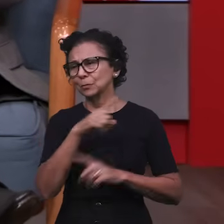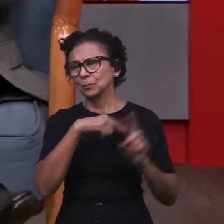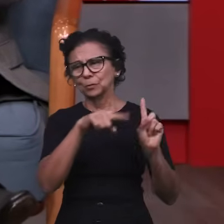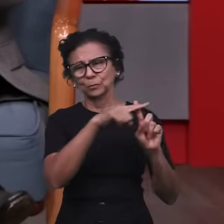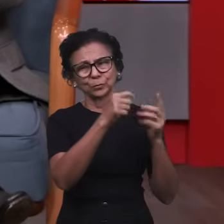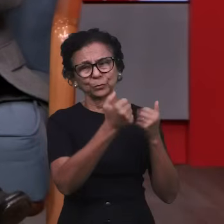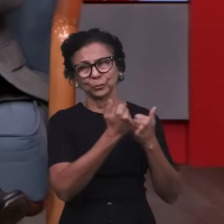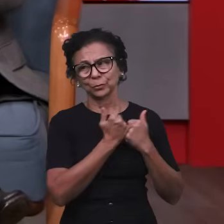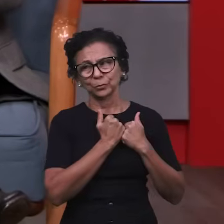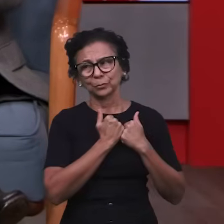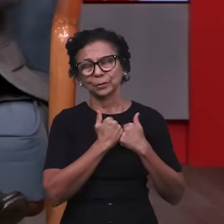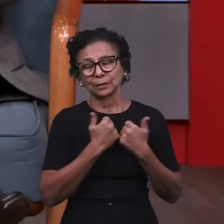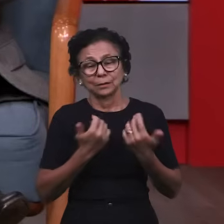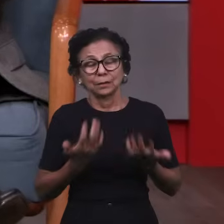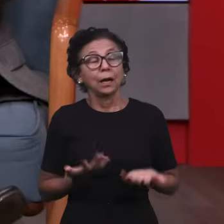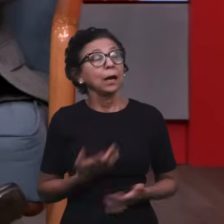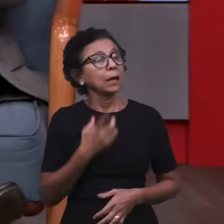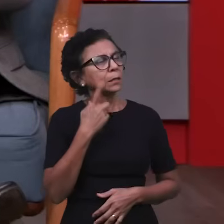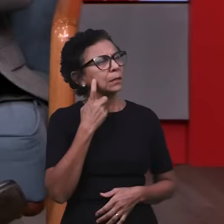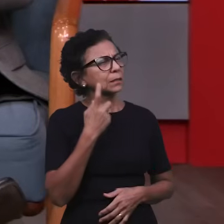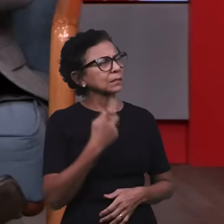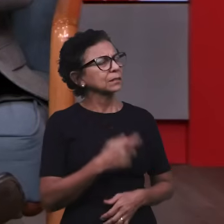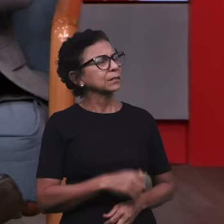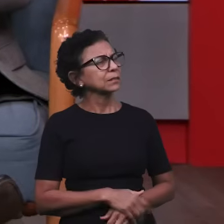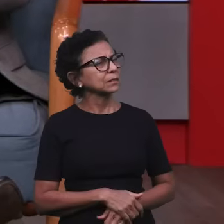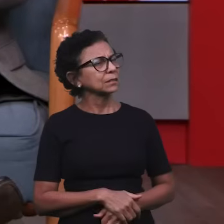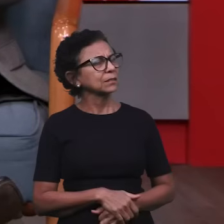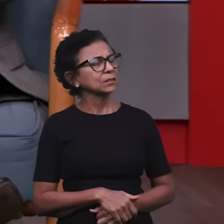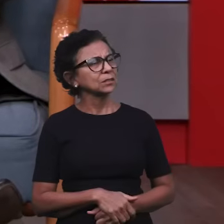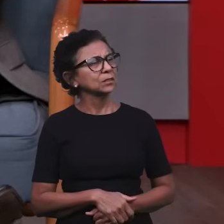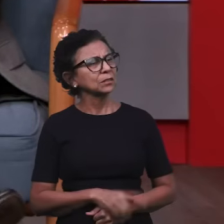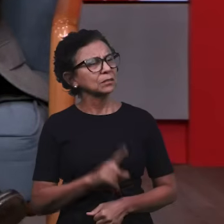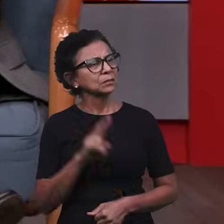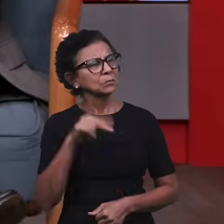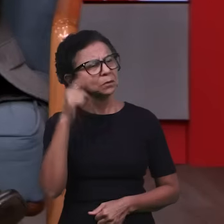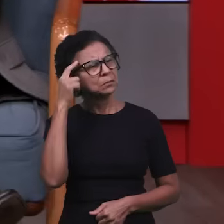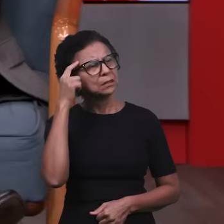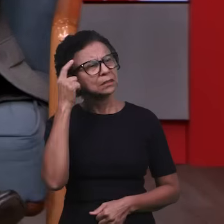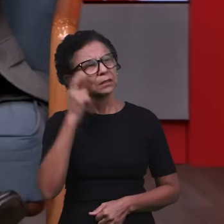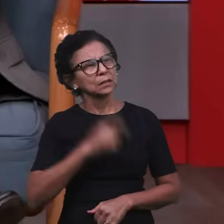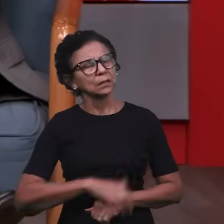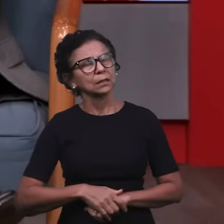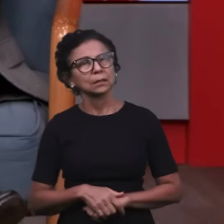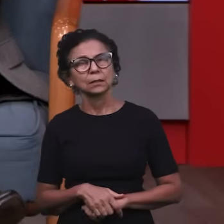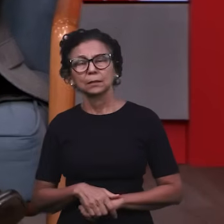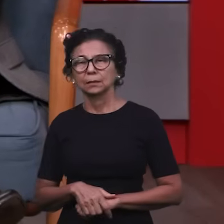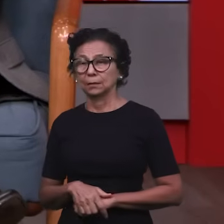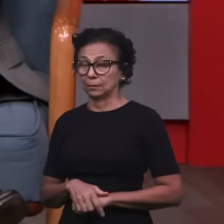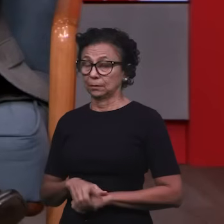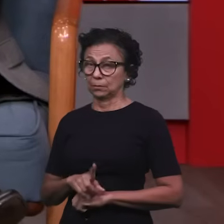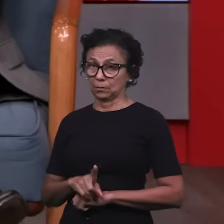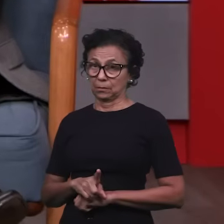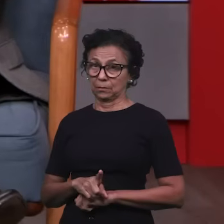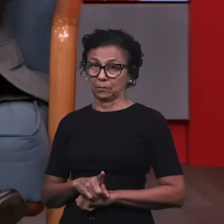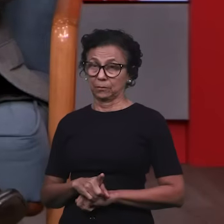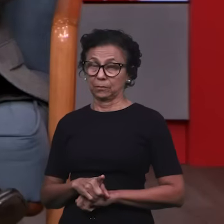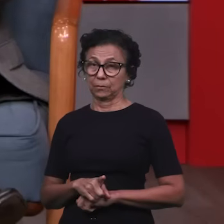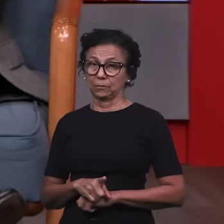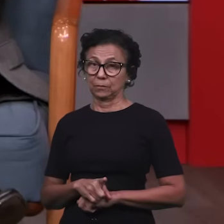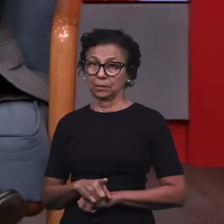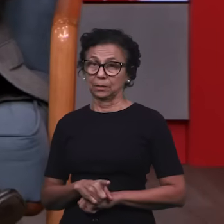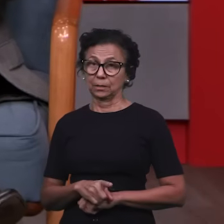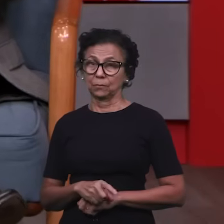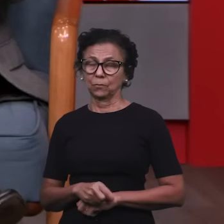isso. Então, a palavra, se você entrar com a palavra na emoção e na razão, ela fere o